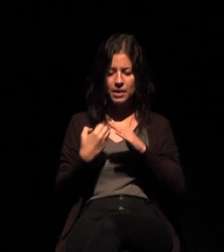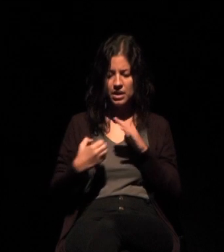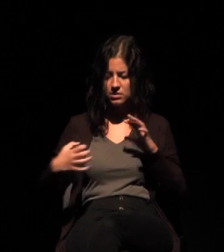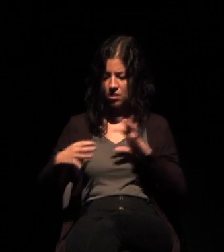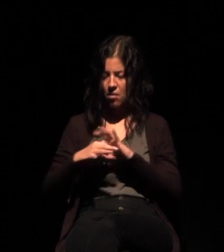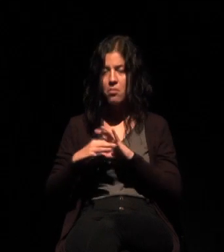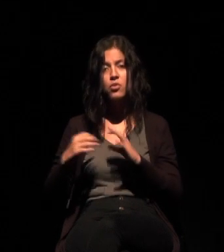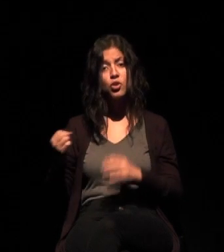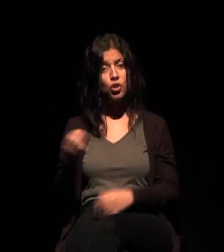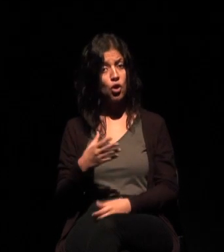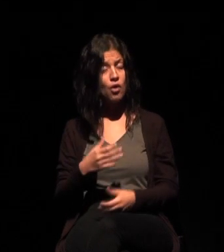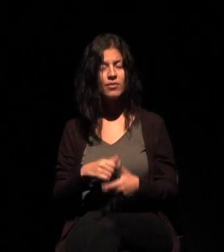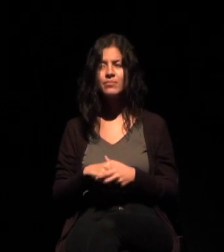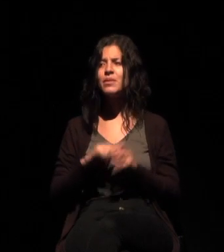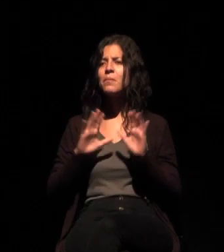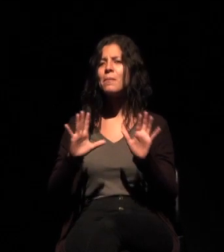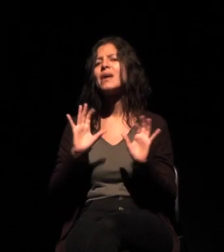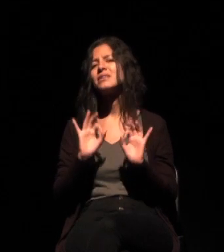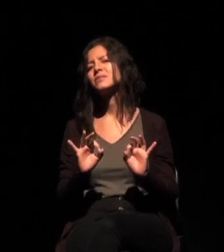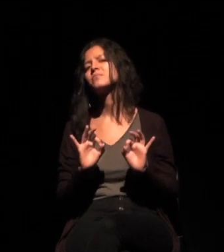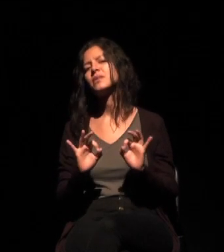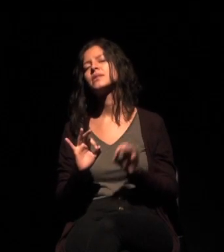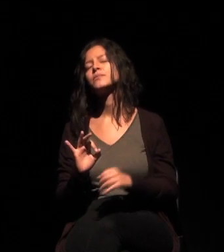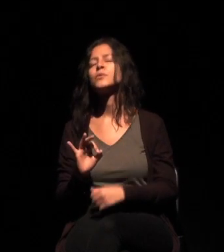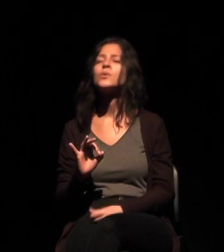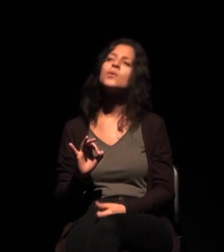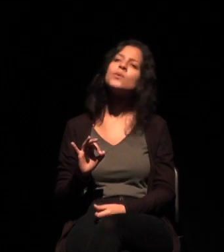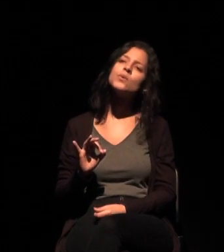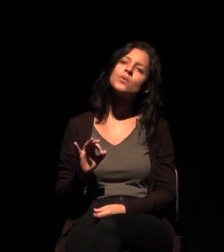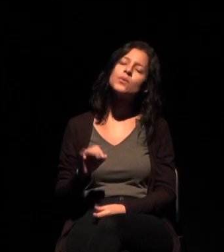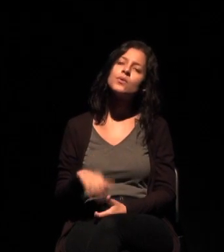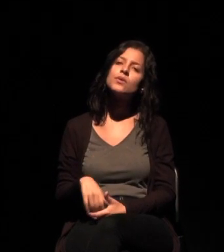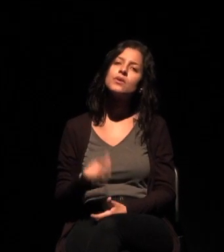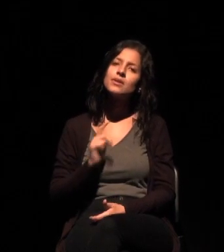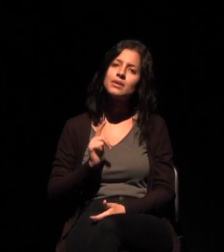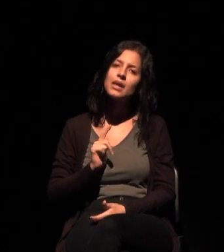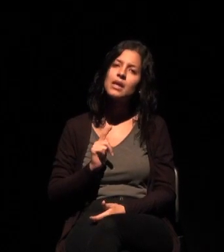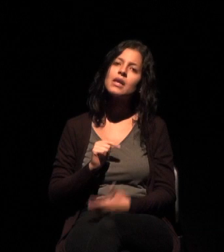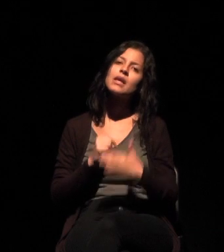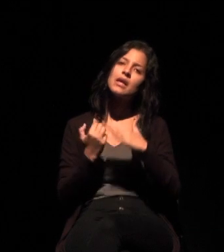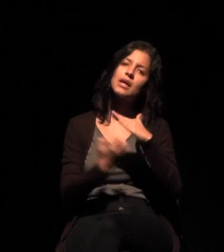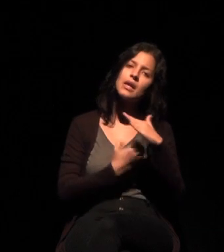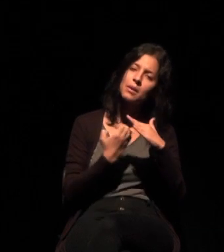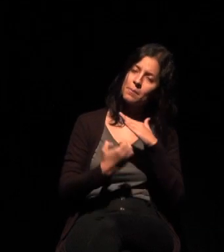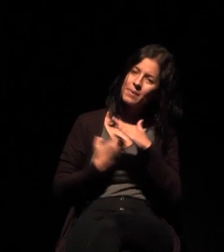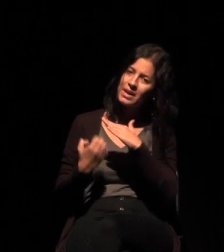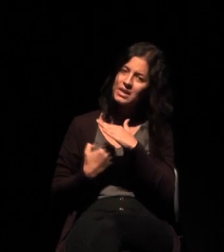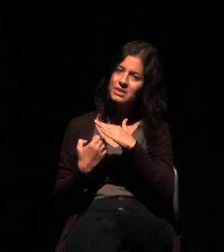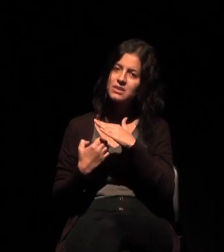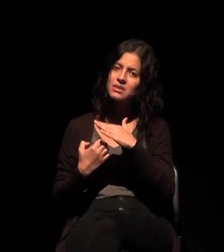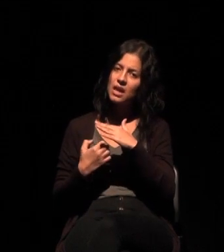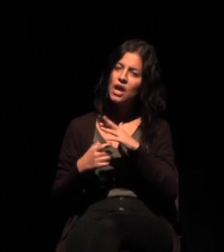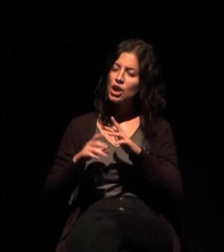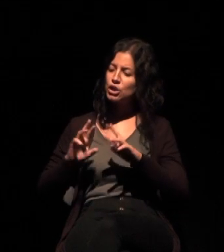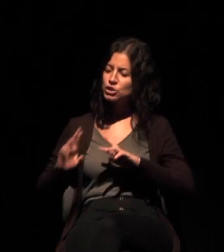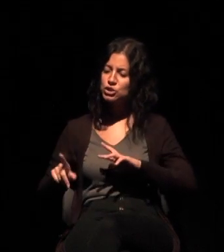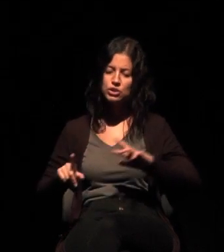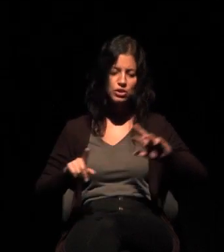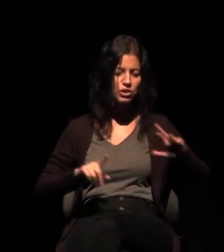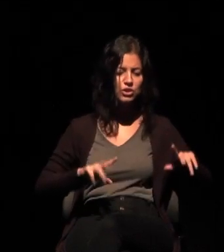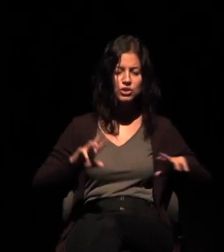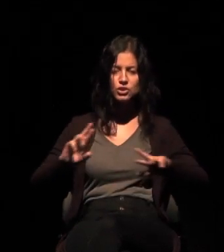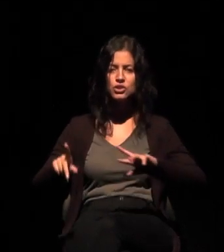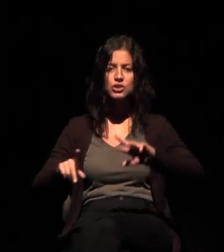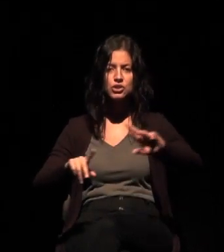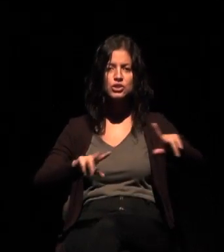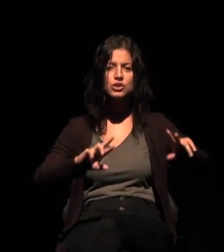mas de facto o facto de nós termos a empresas que atuam em áreas distintas nomeadamente no